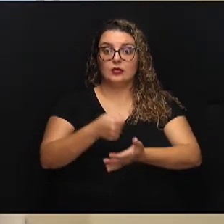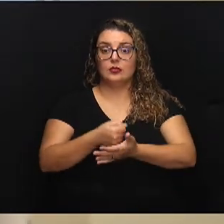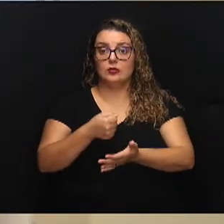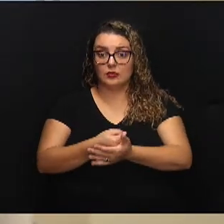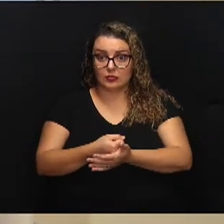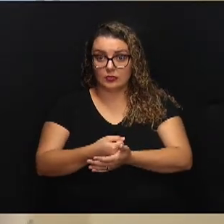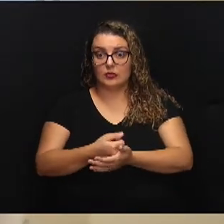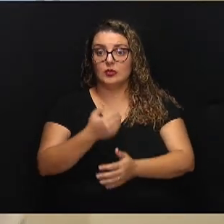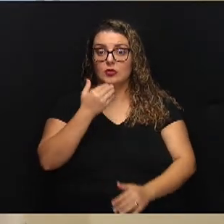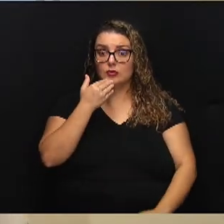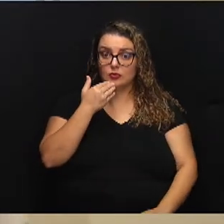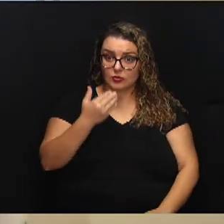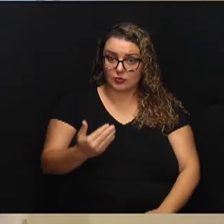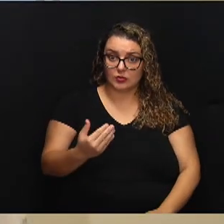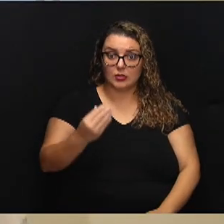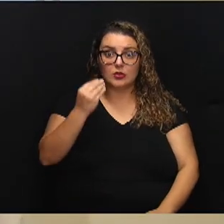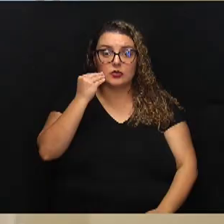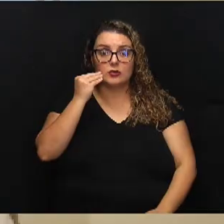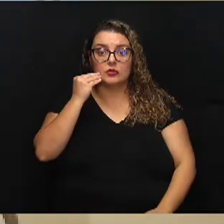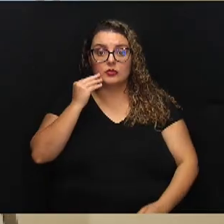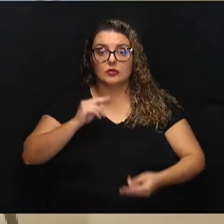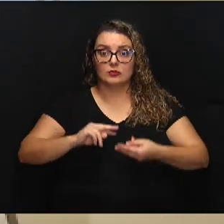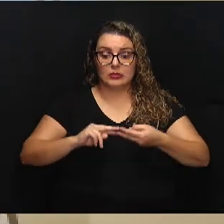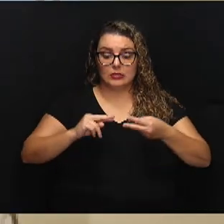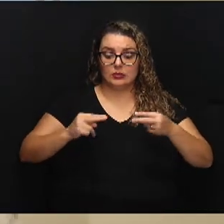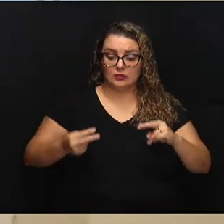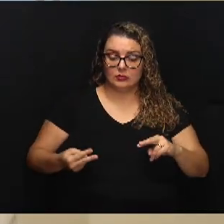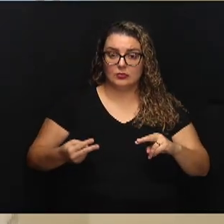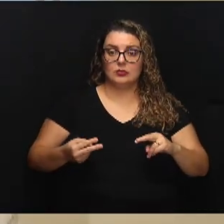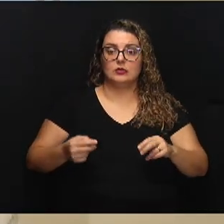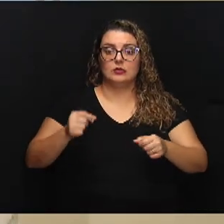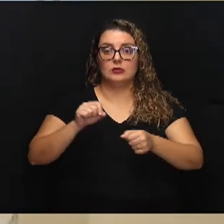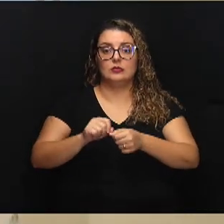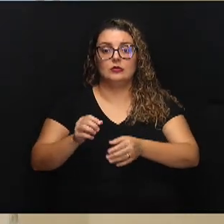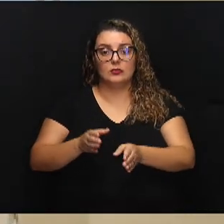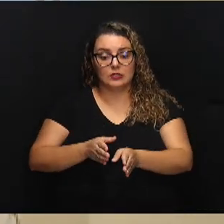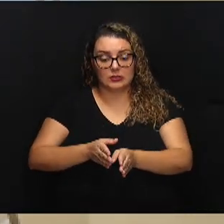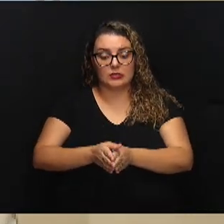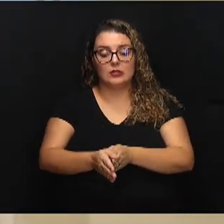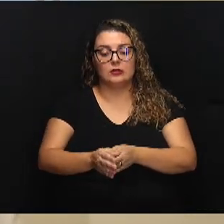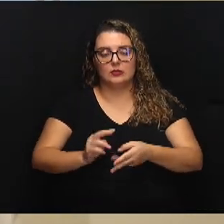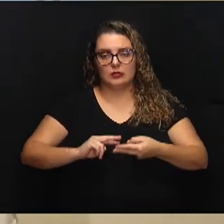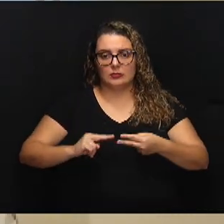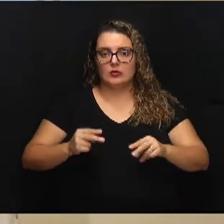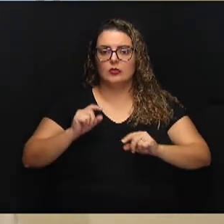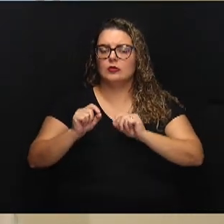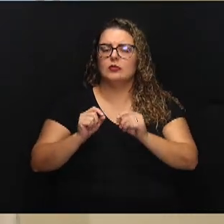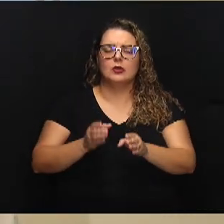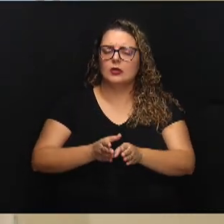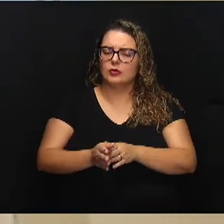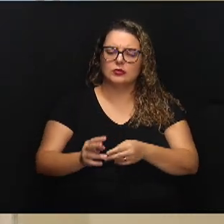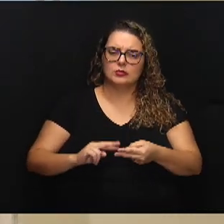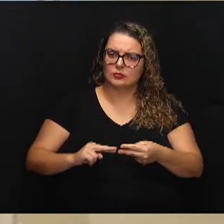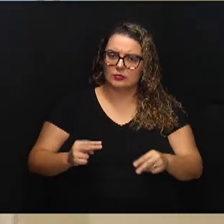a solicitar um teste genético e a fazer esse aconselhamento genético. O que é aconselhamento